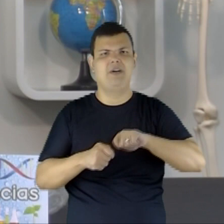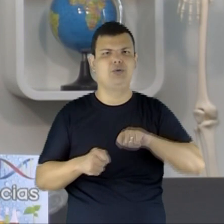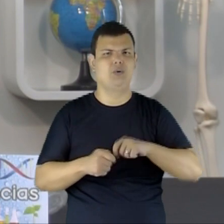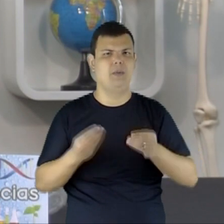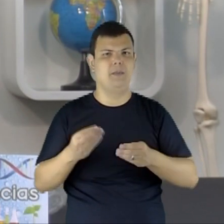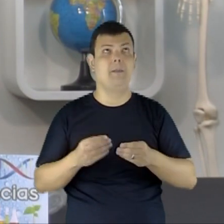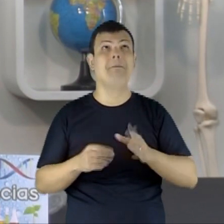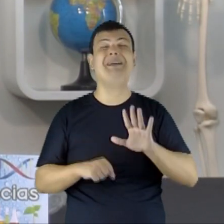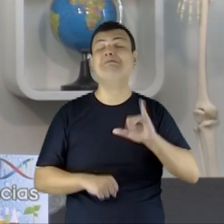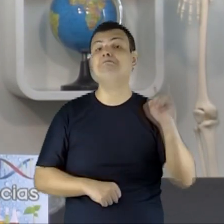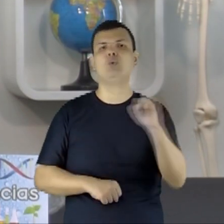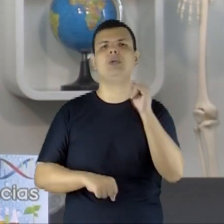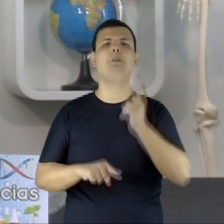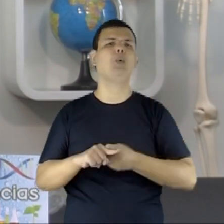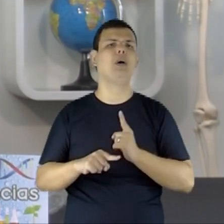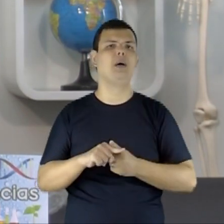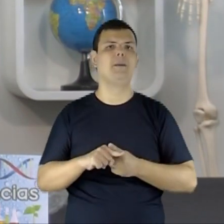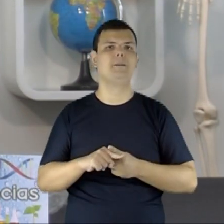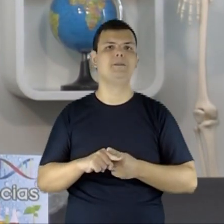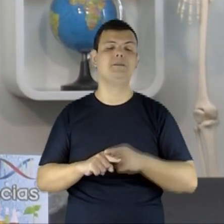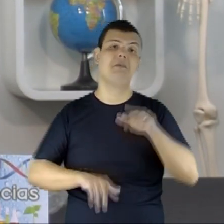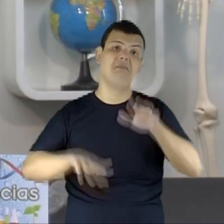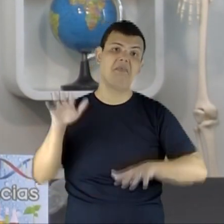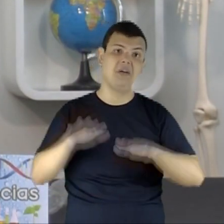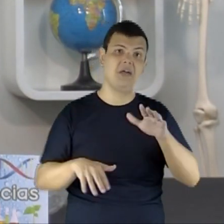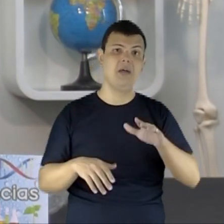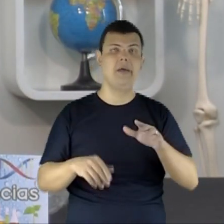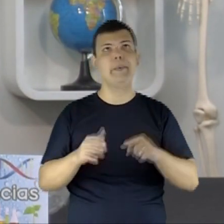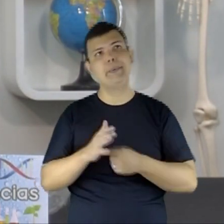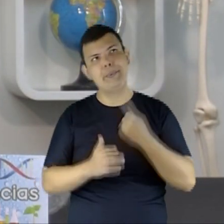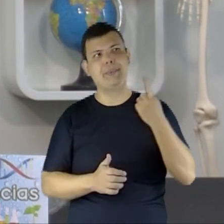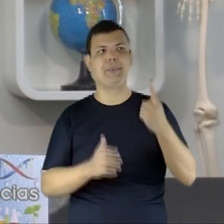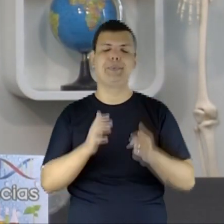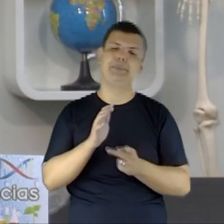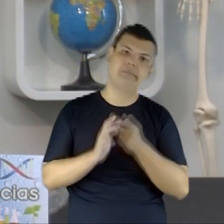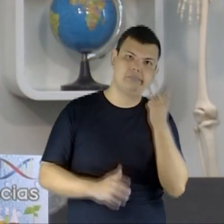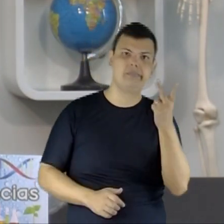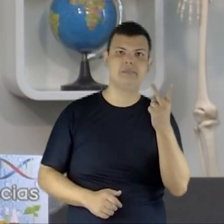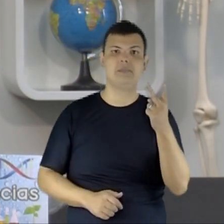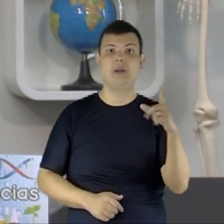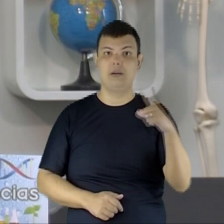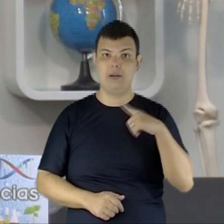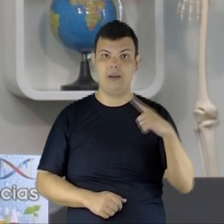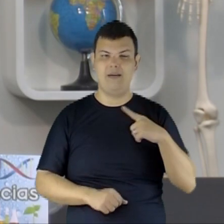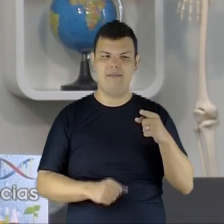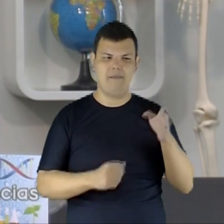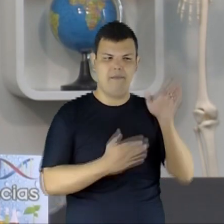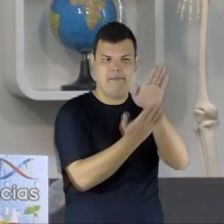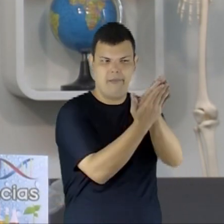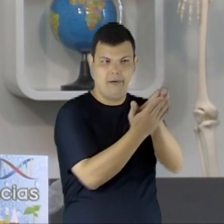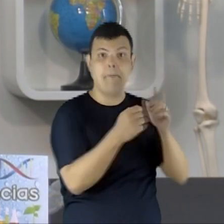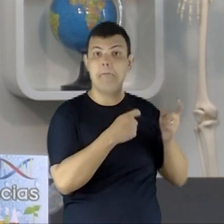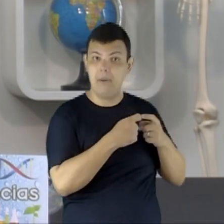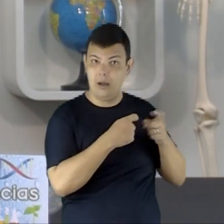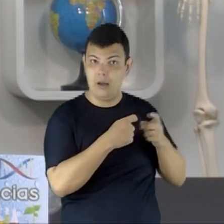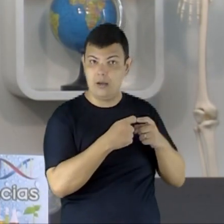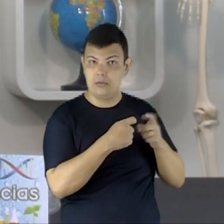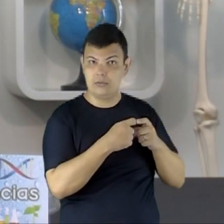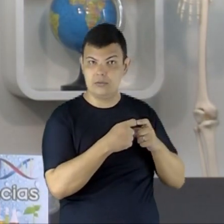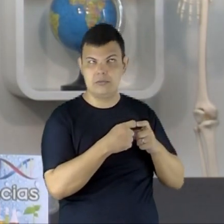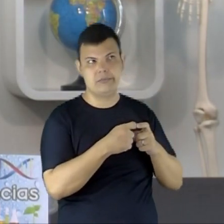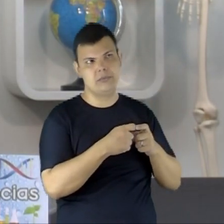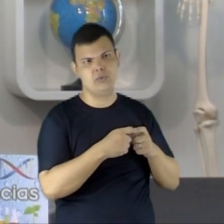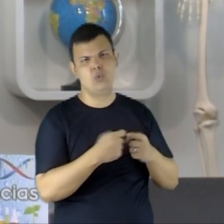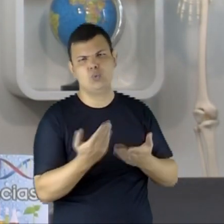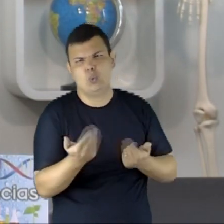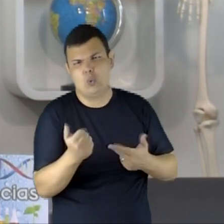ele é importante? Porque que de vez em quando, 1 ou 2 vezes ao ano, que a gente vai ao médico ou a médica,